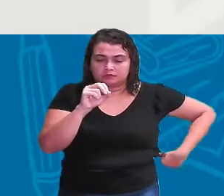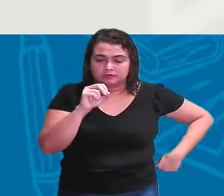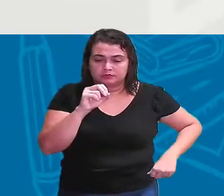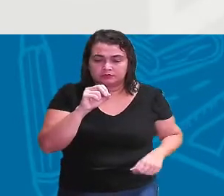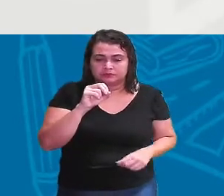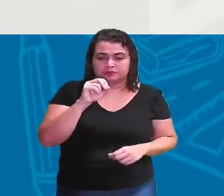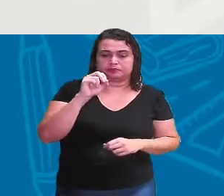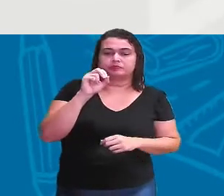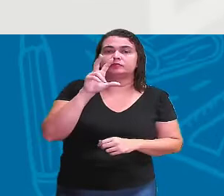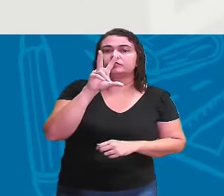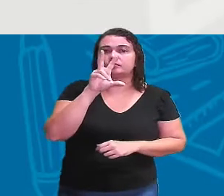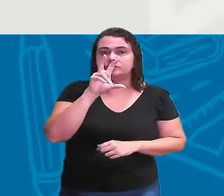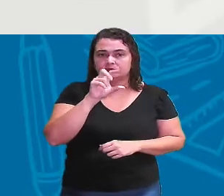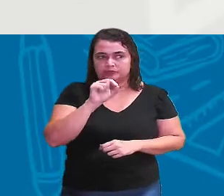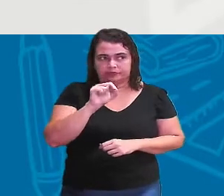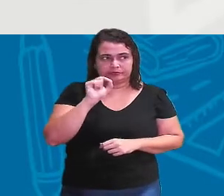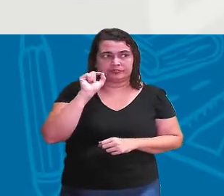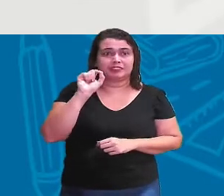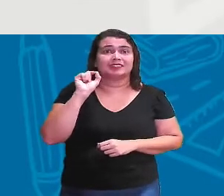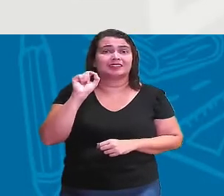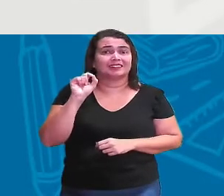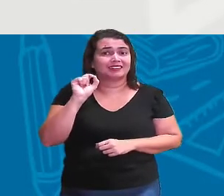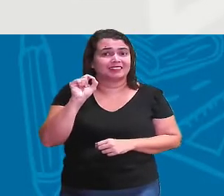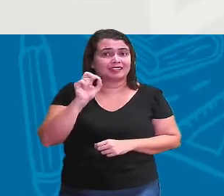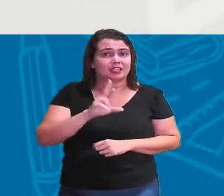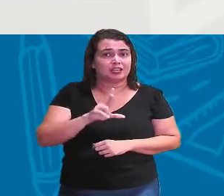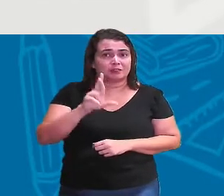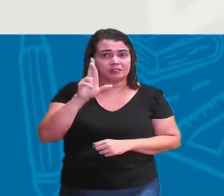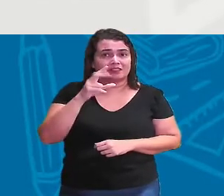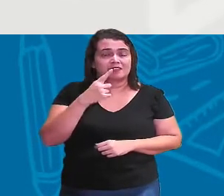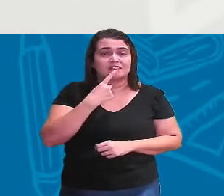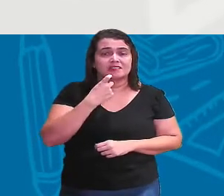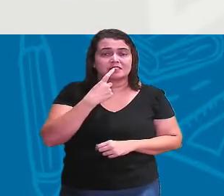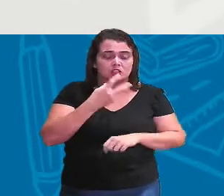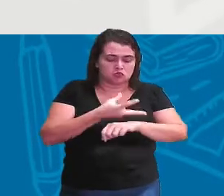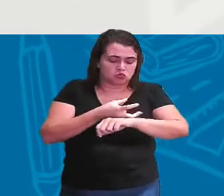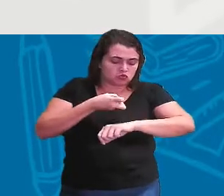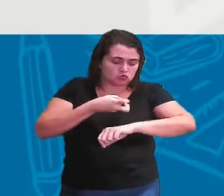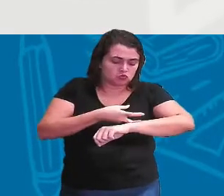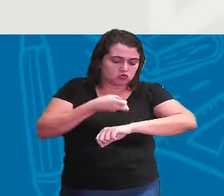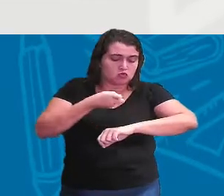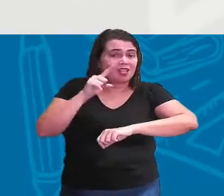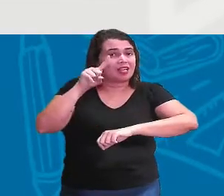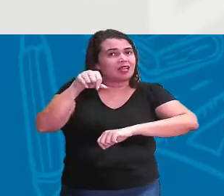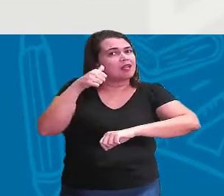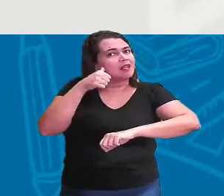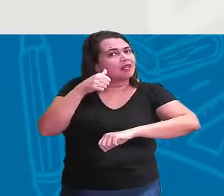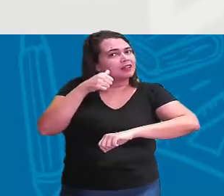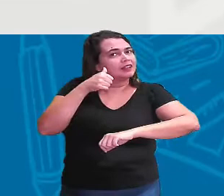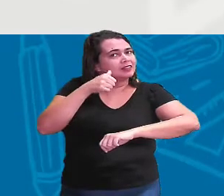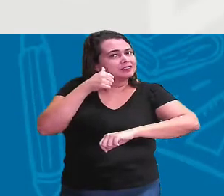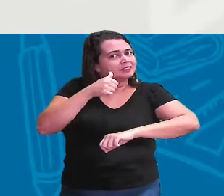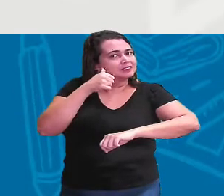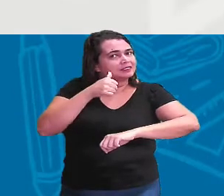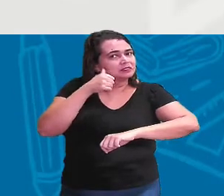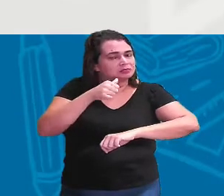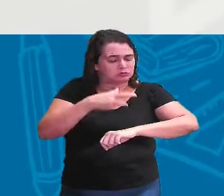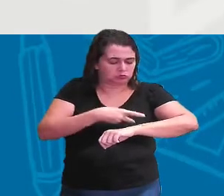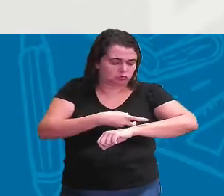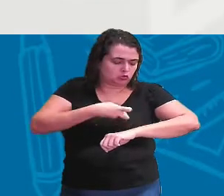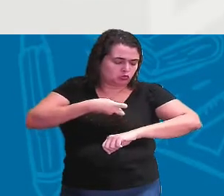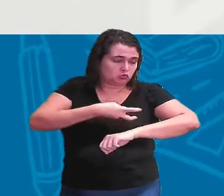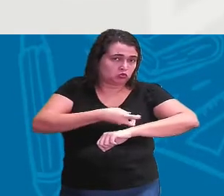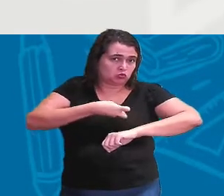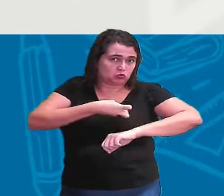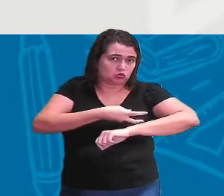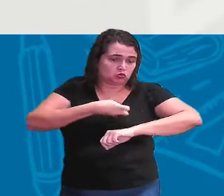quem necessita de sangue humano são as fêmeas. Guarda essa informação e não esquece disso, gente. Coloca isso quase como se fosse